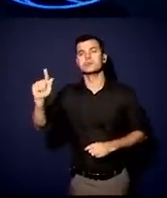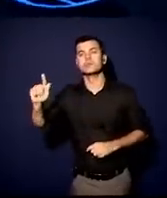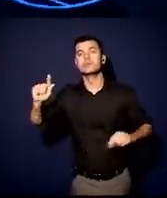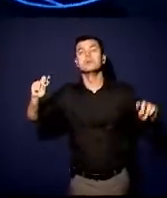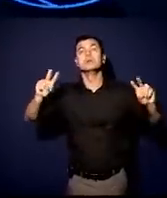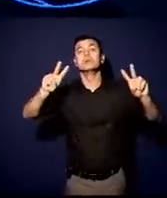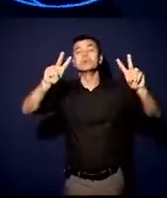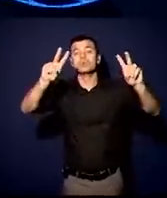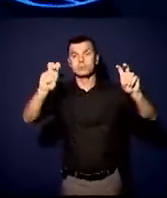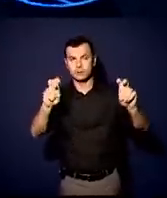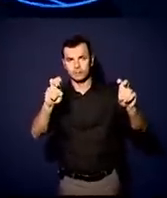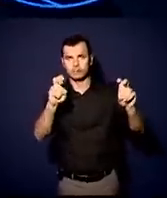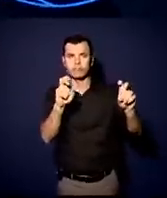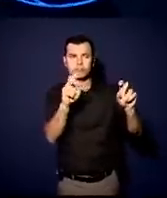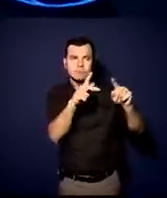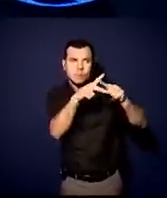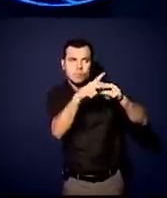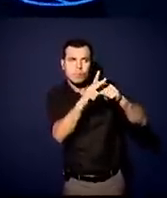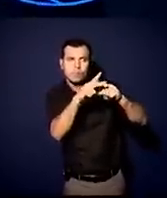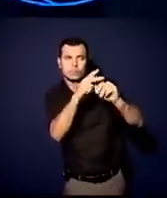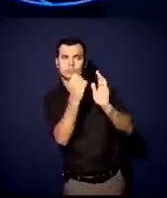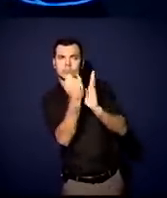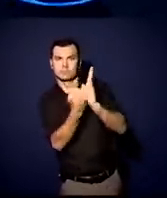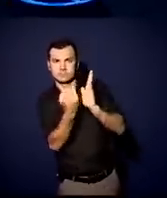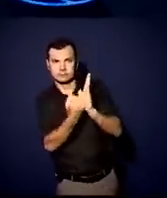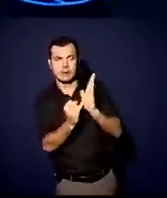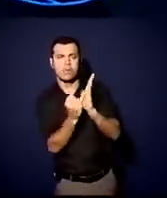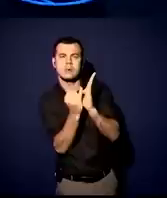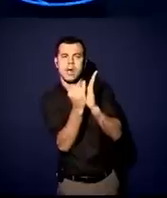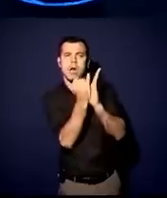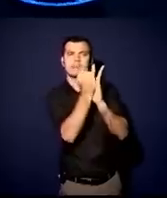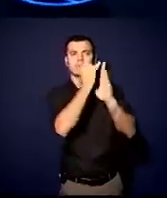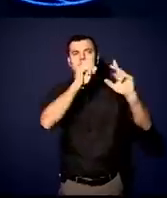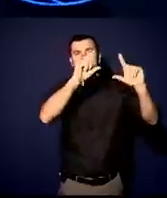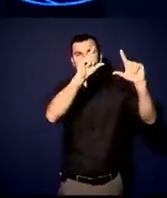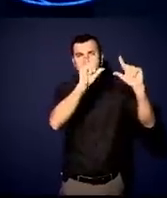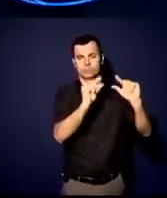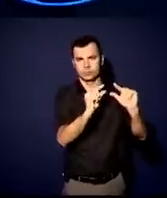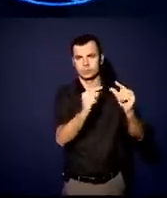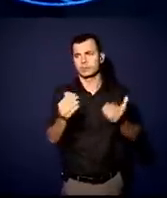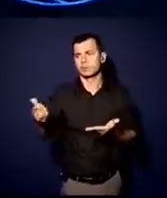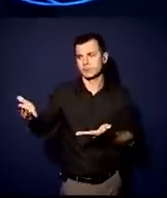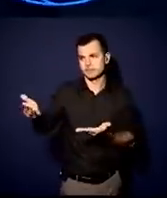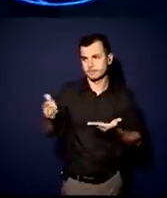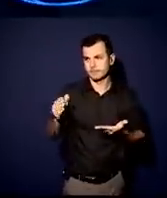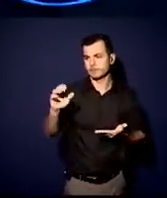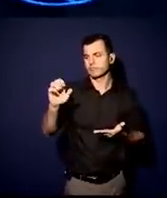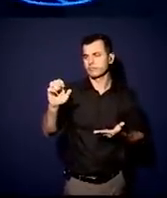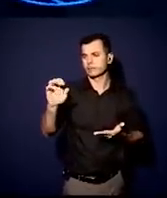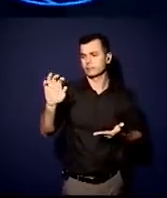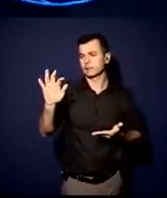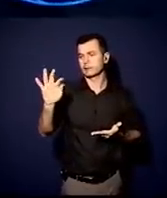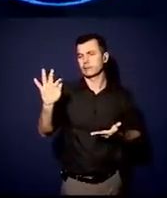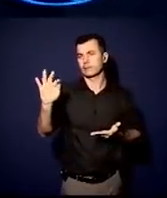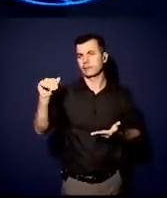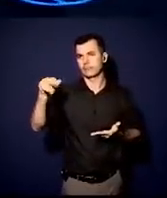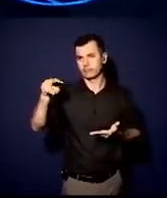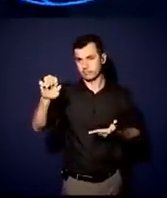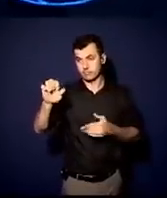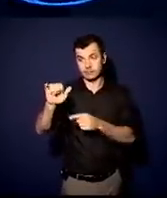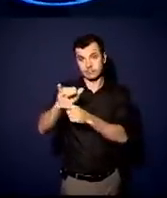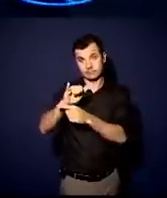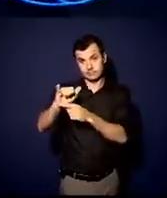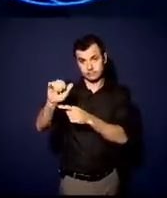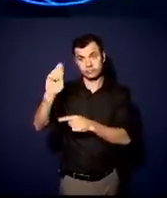desafios do ajuste fiscal e a redução da inflação para esse painel convido ao palco Stephanie birman estrategista